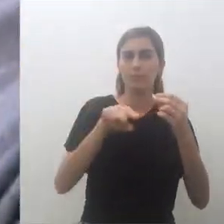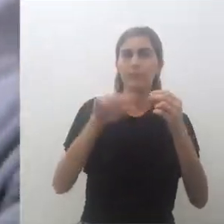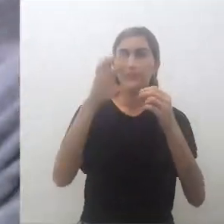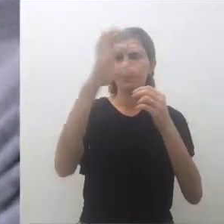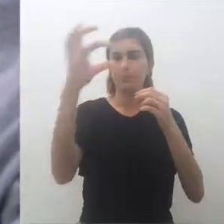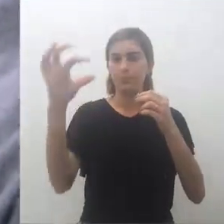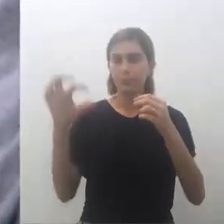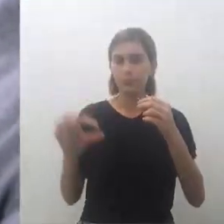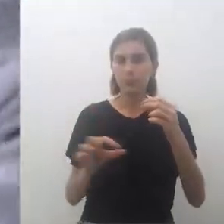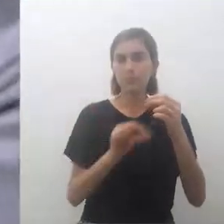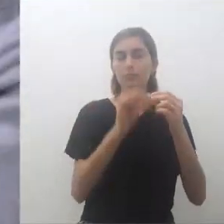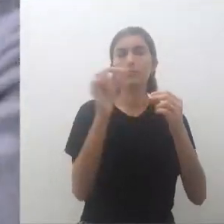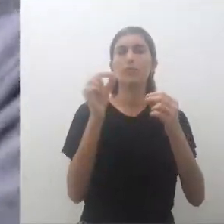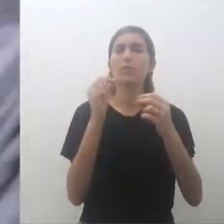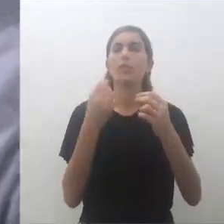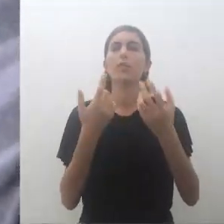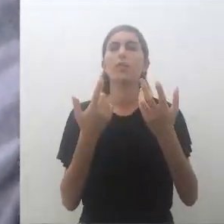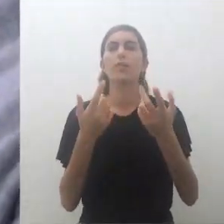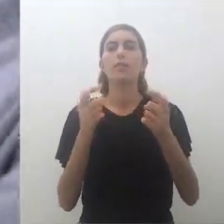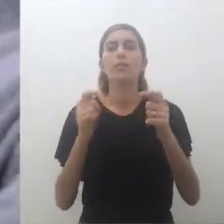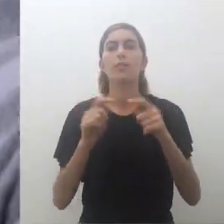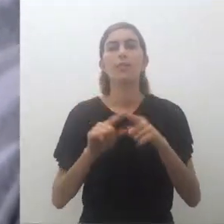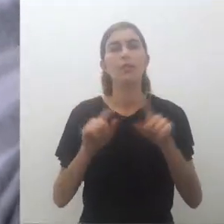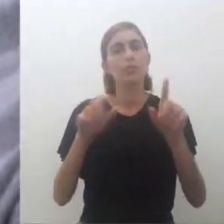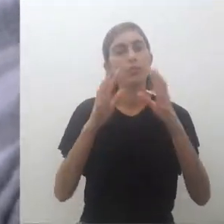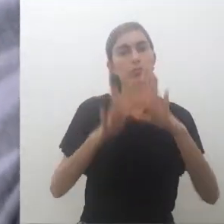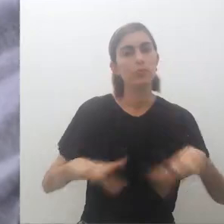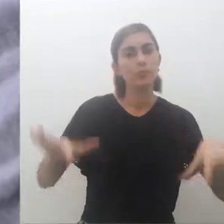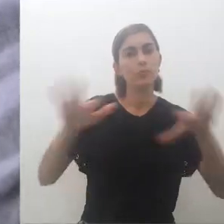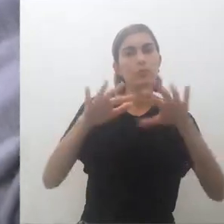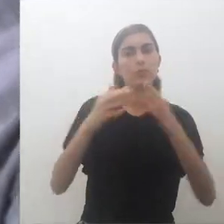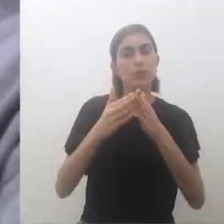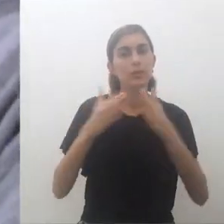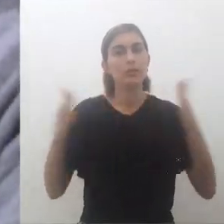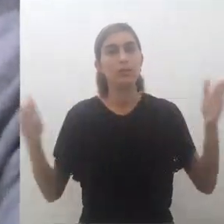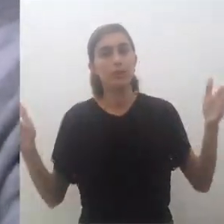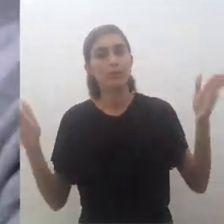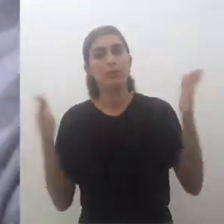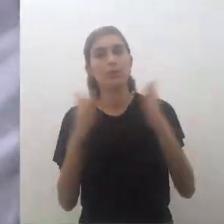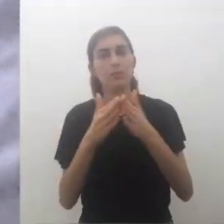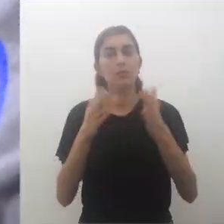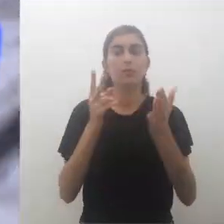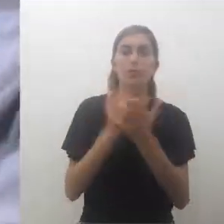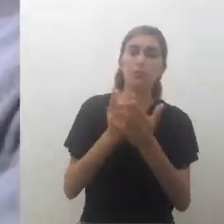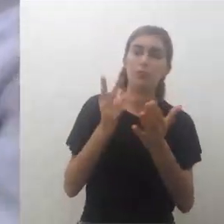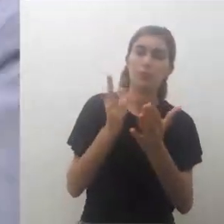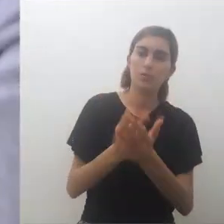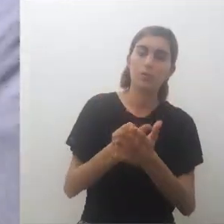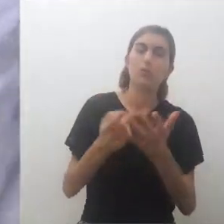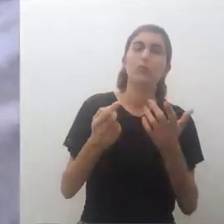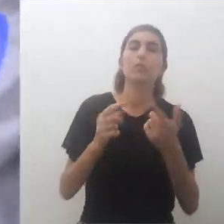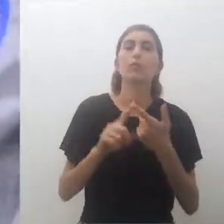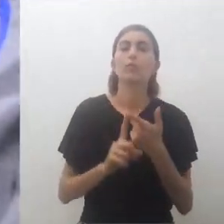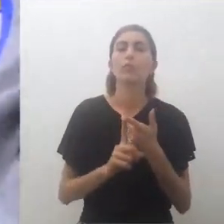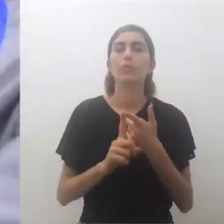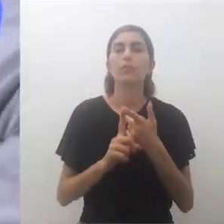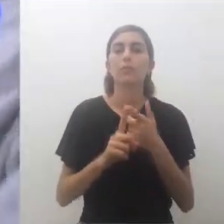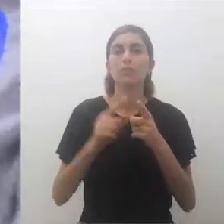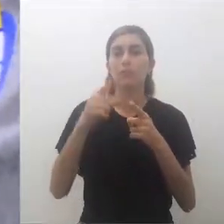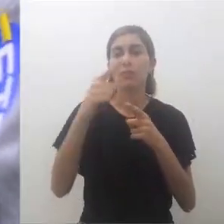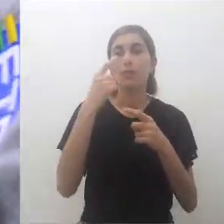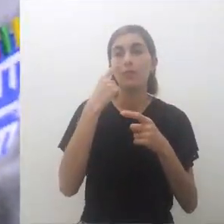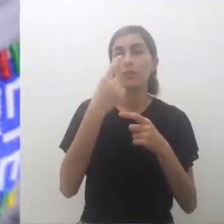si, ou do espaçamento, da continuidade que você dá, não,